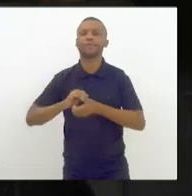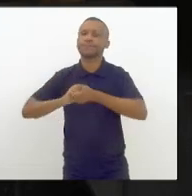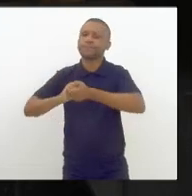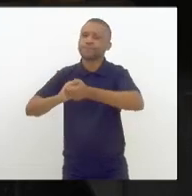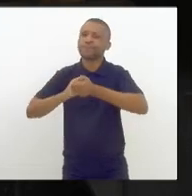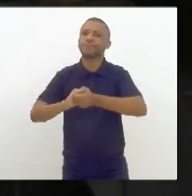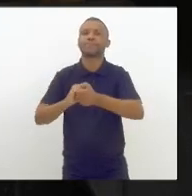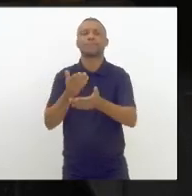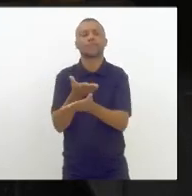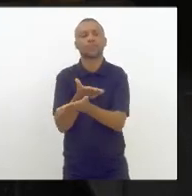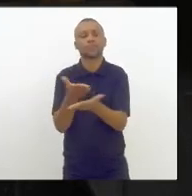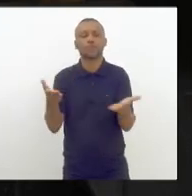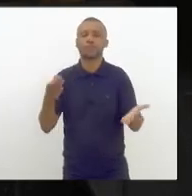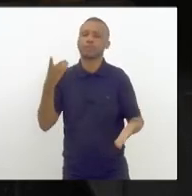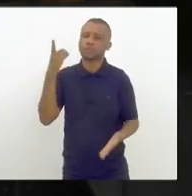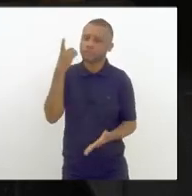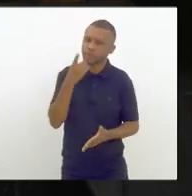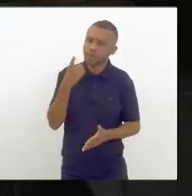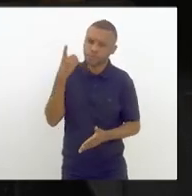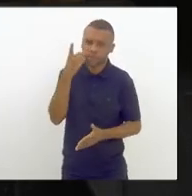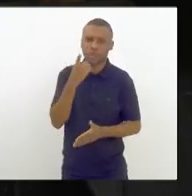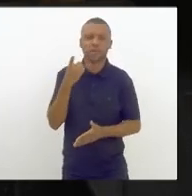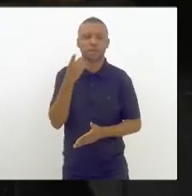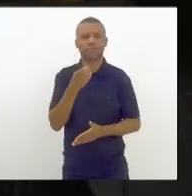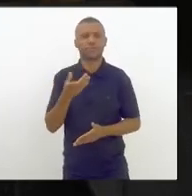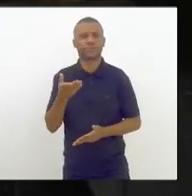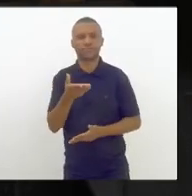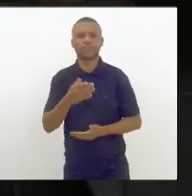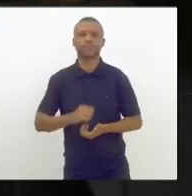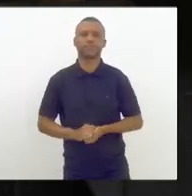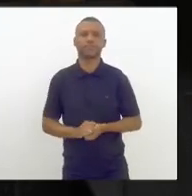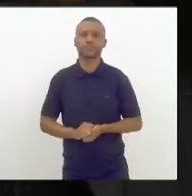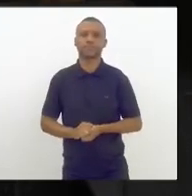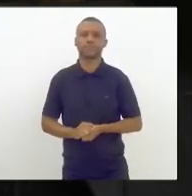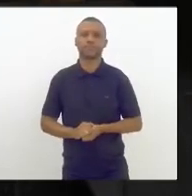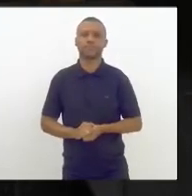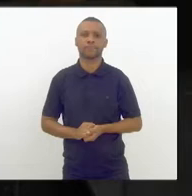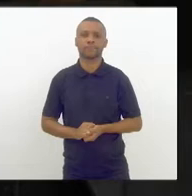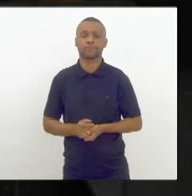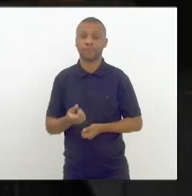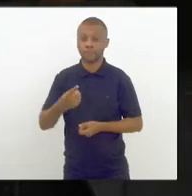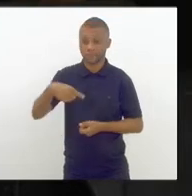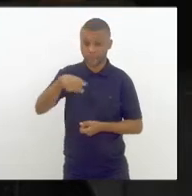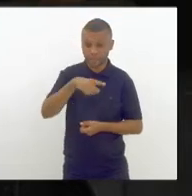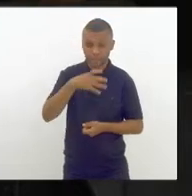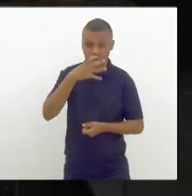todos os parlamentares que nos acompanham